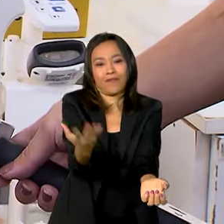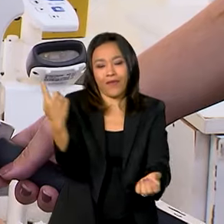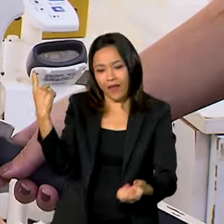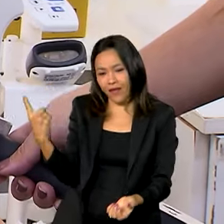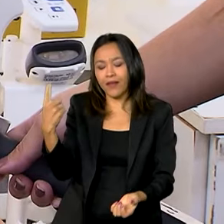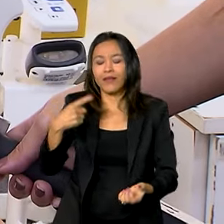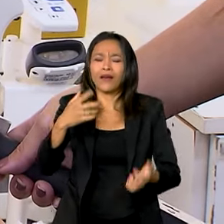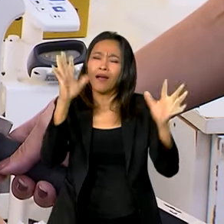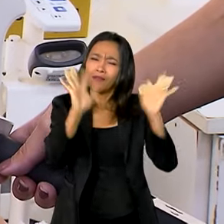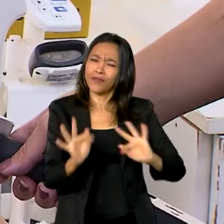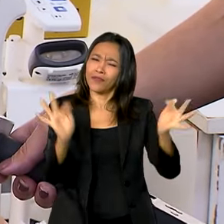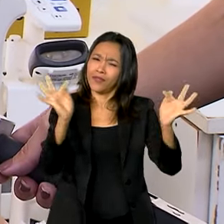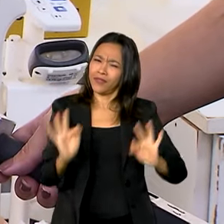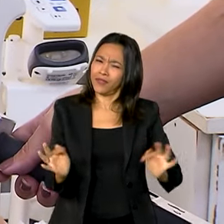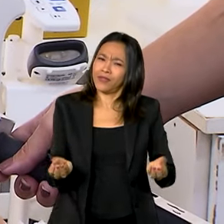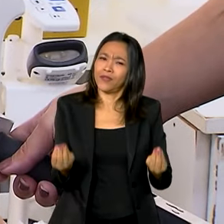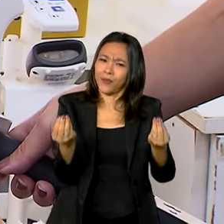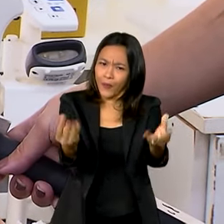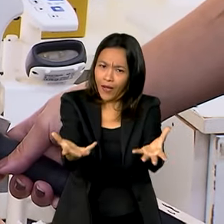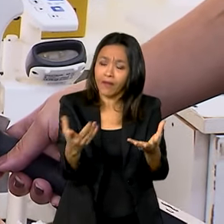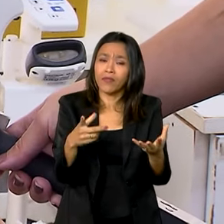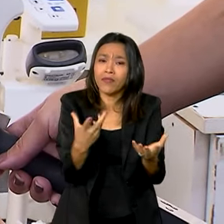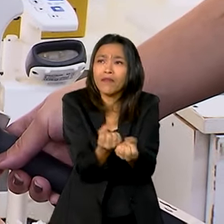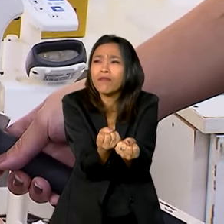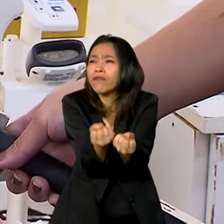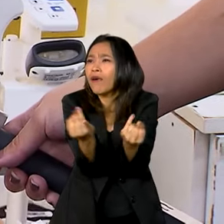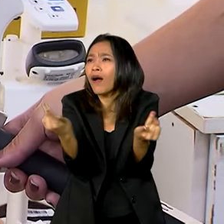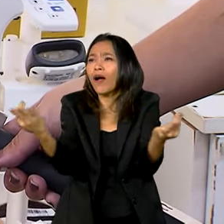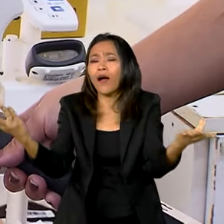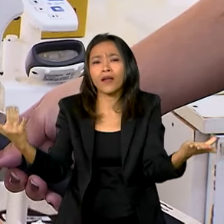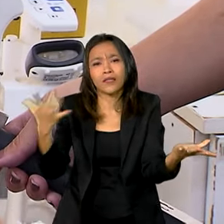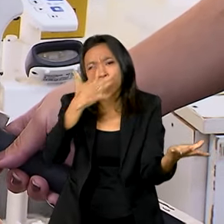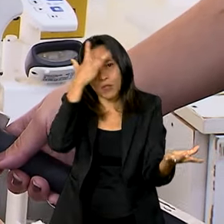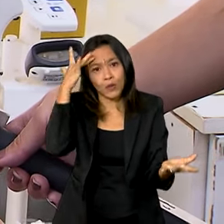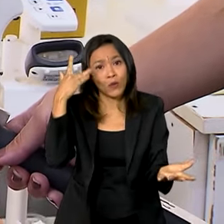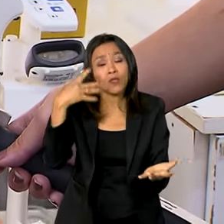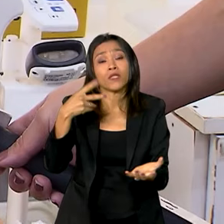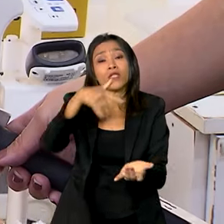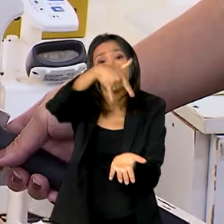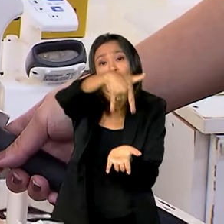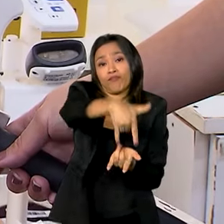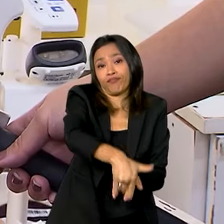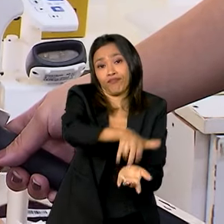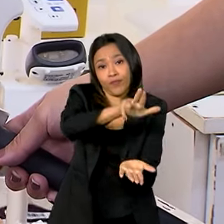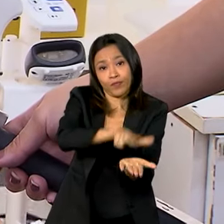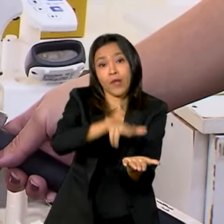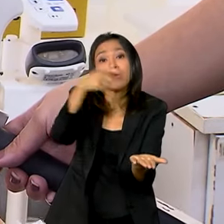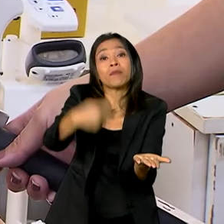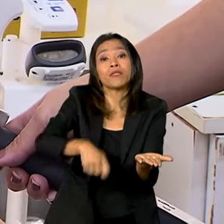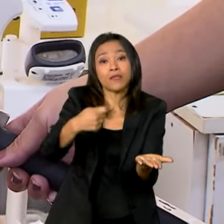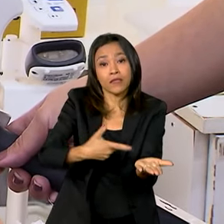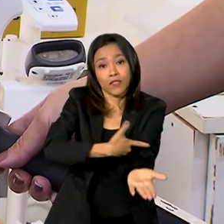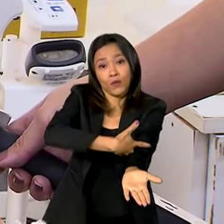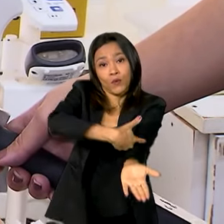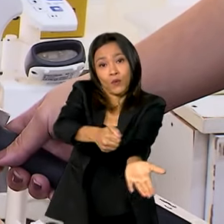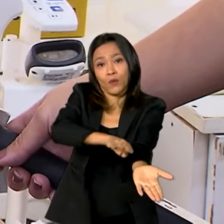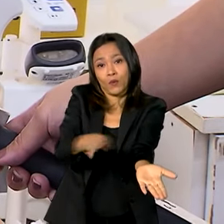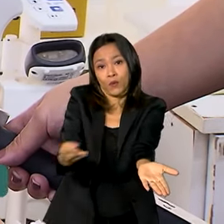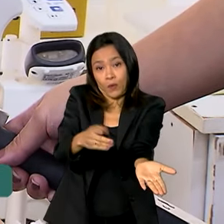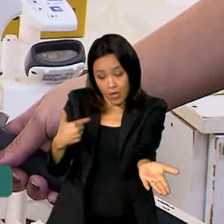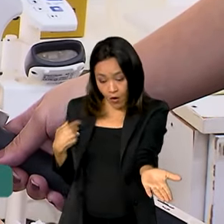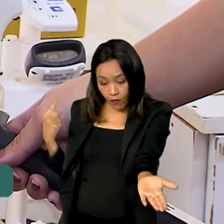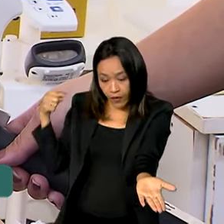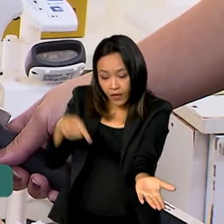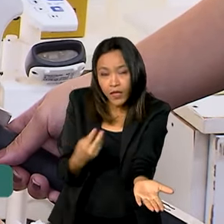fazer, porque tem muitas pessoas no hospital que precisam de transfusão de sangue, e eu acho que ao vir aqui doar o sangue, eu estou fazendo